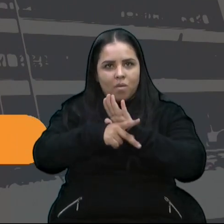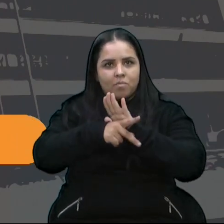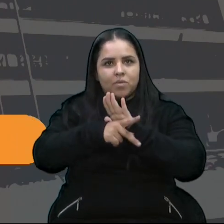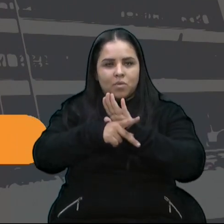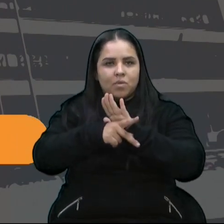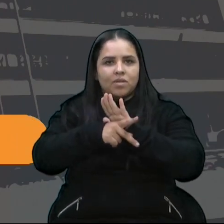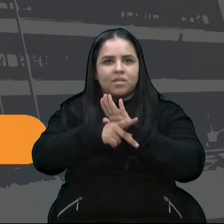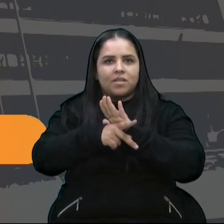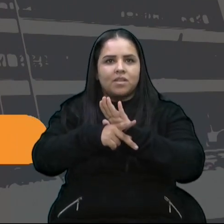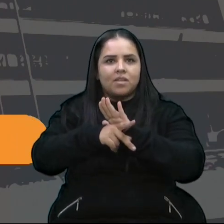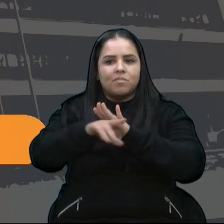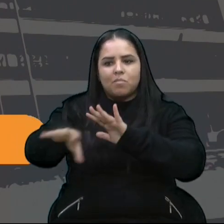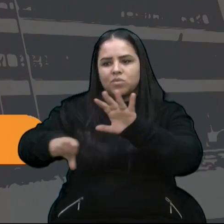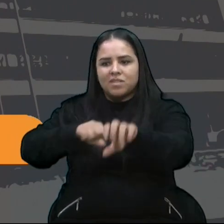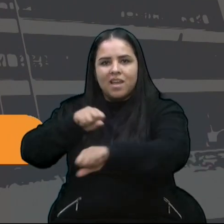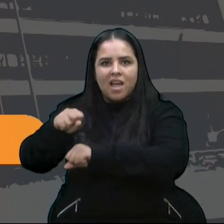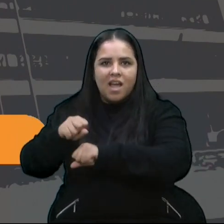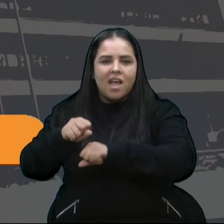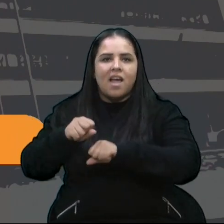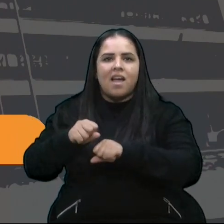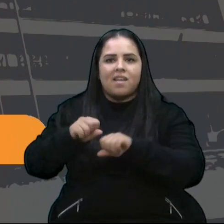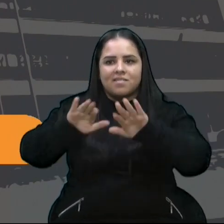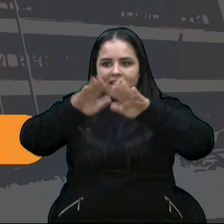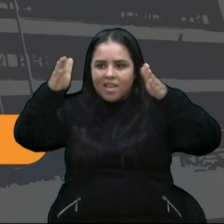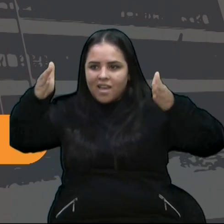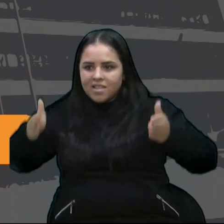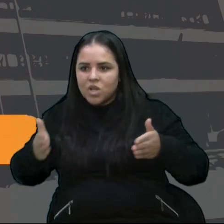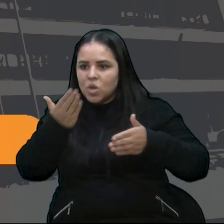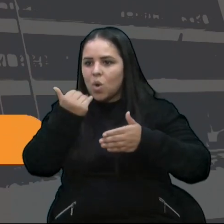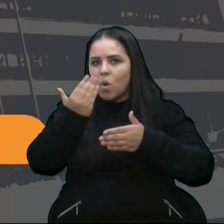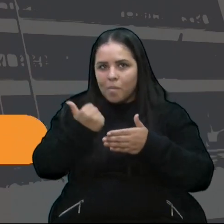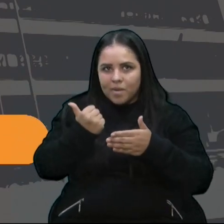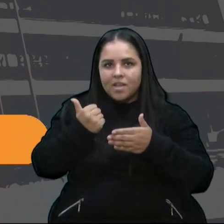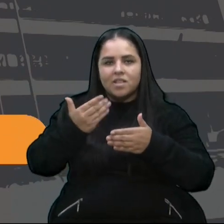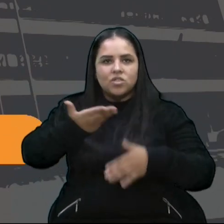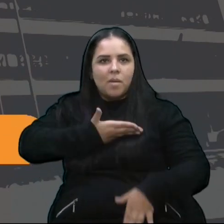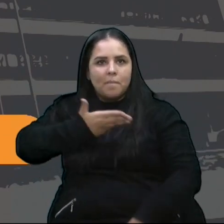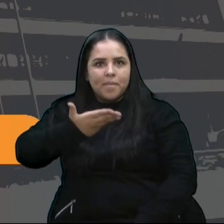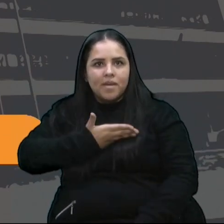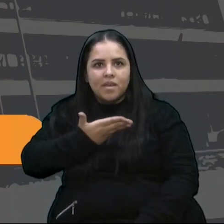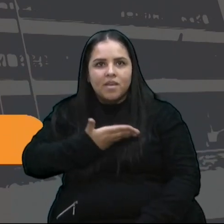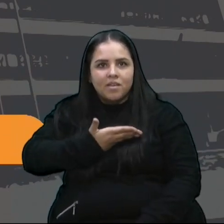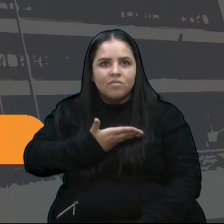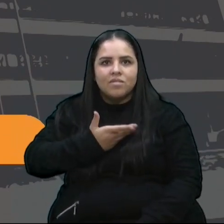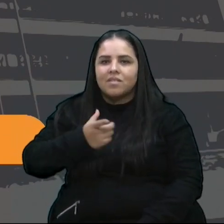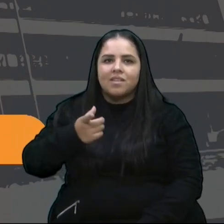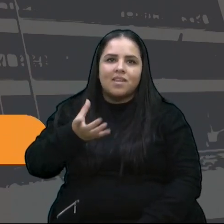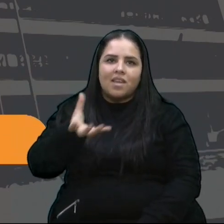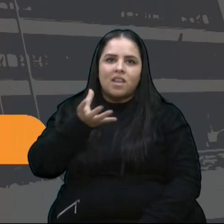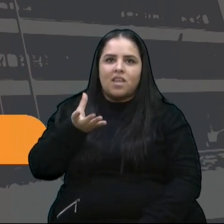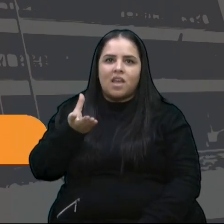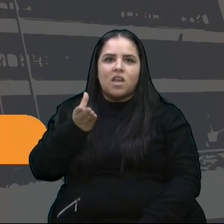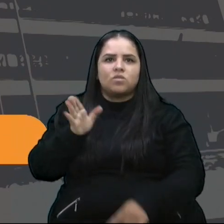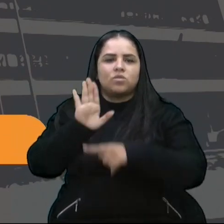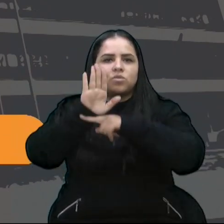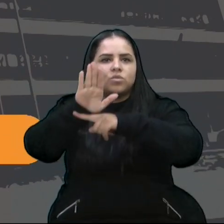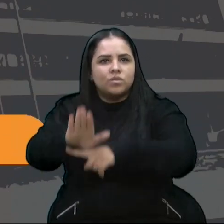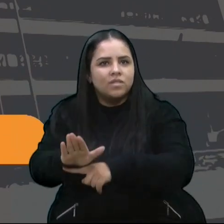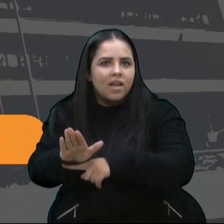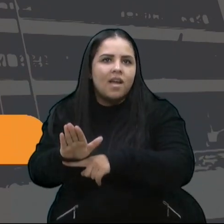com ela buscar cestas básicas de amigos que estavam, né, querendo ajudar, e a